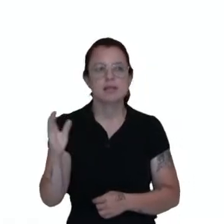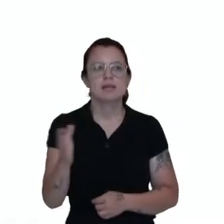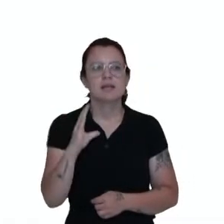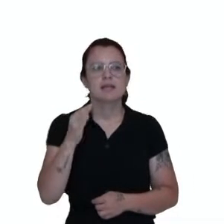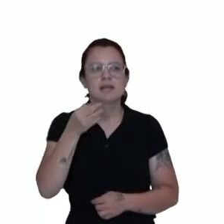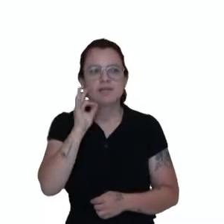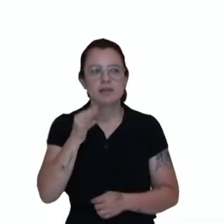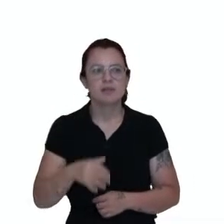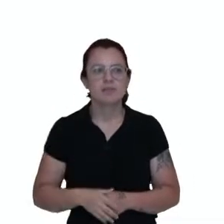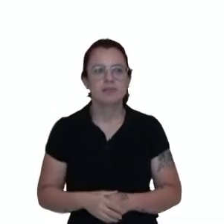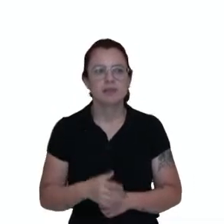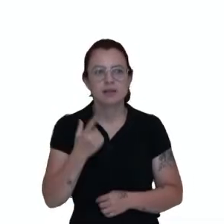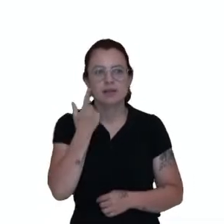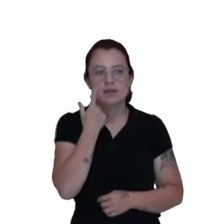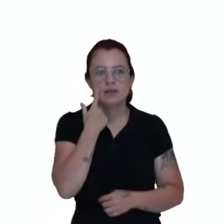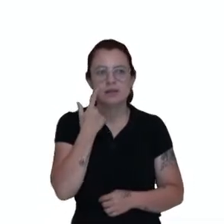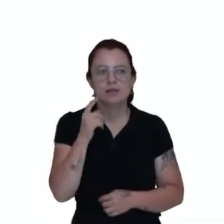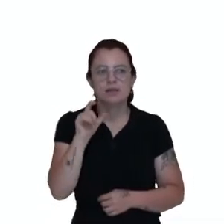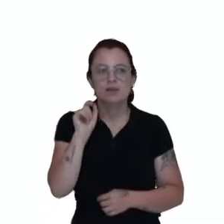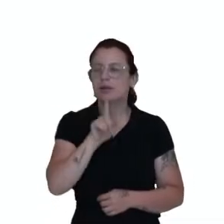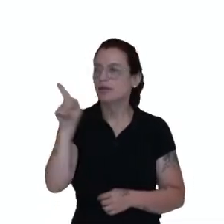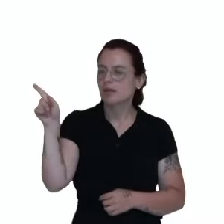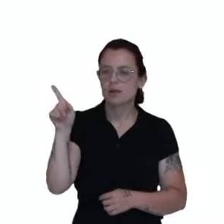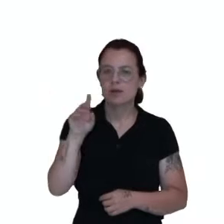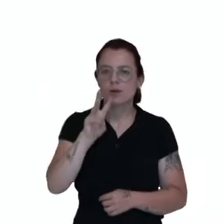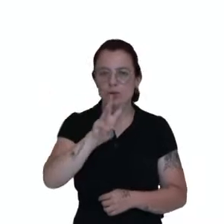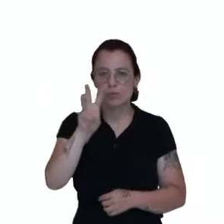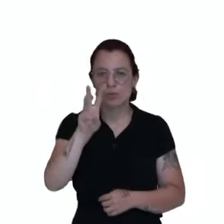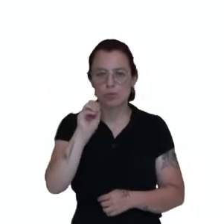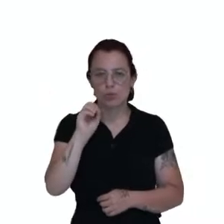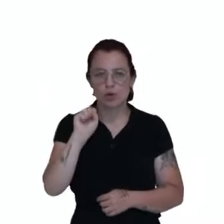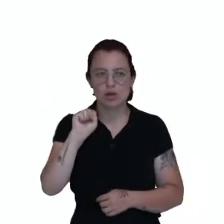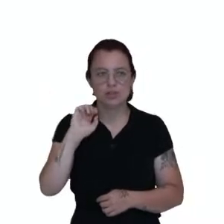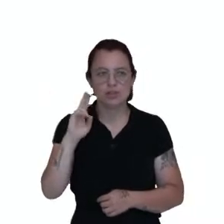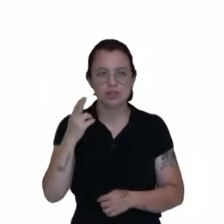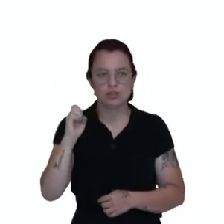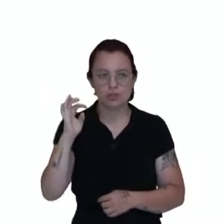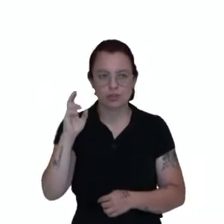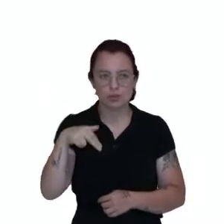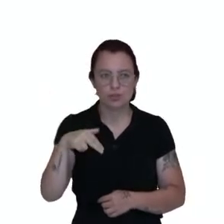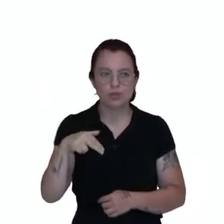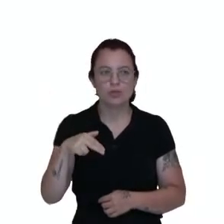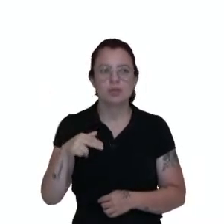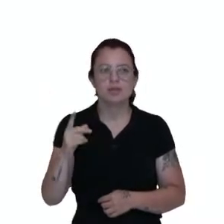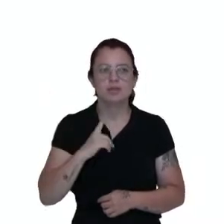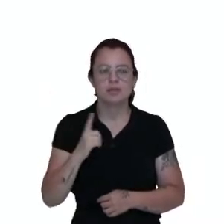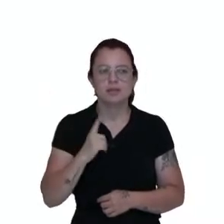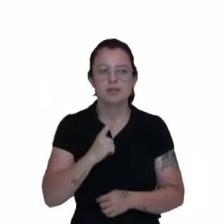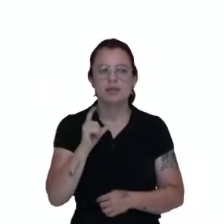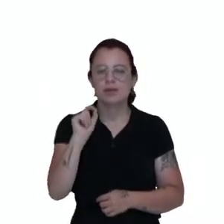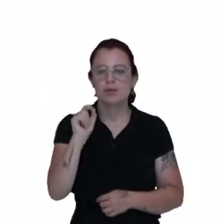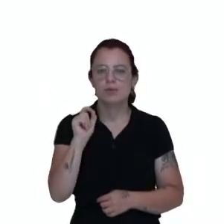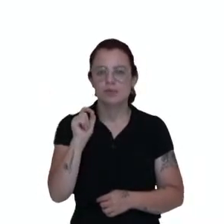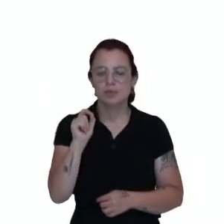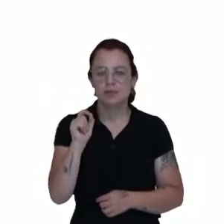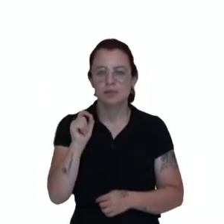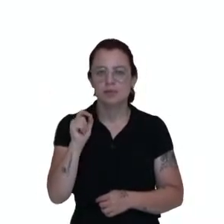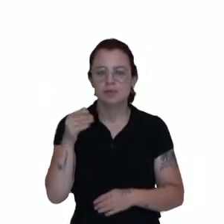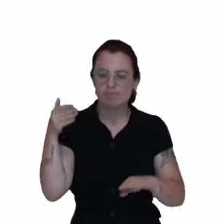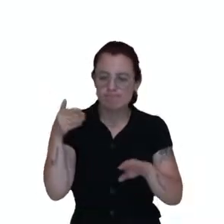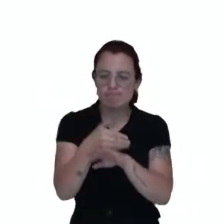né, da posse de Washington Luiz, que era o presidente que estava nesse momento anterior à Revolução